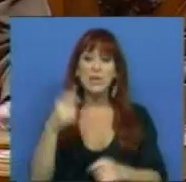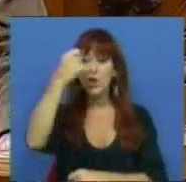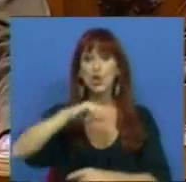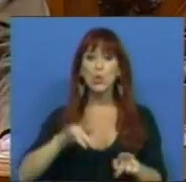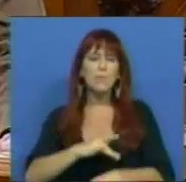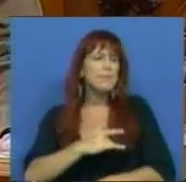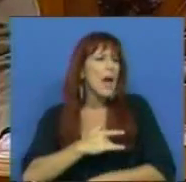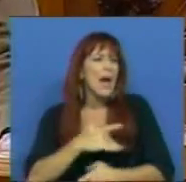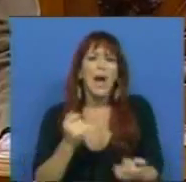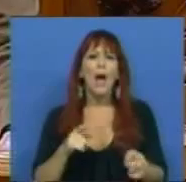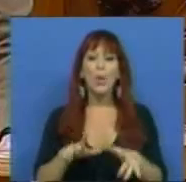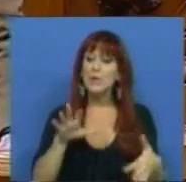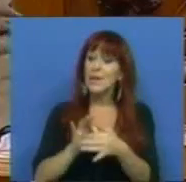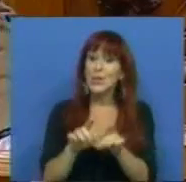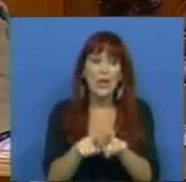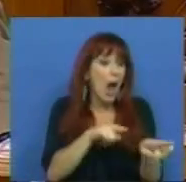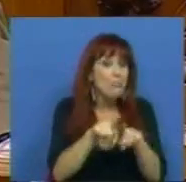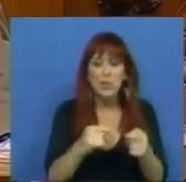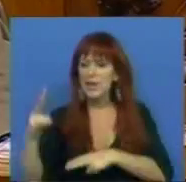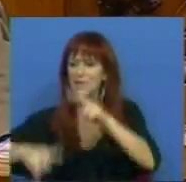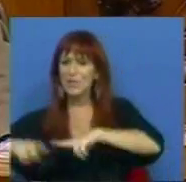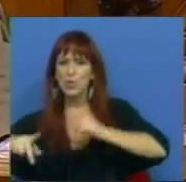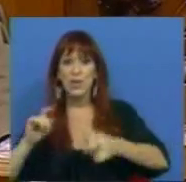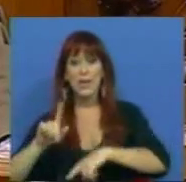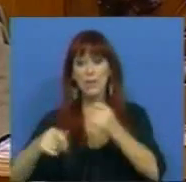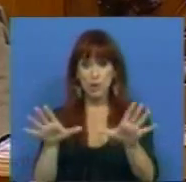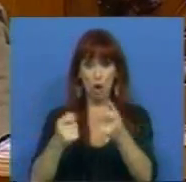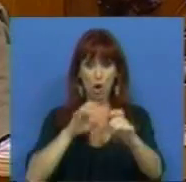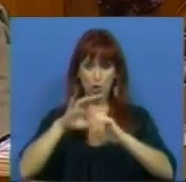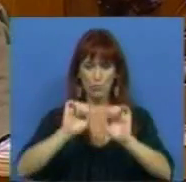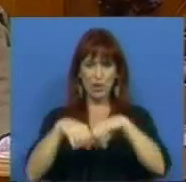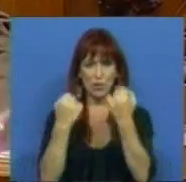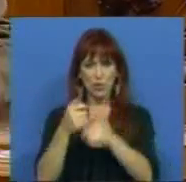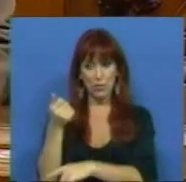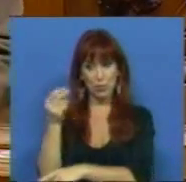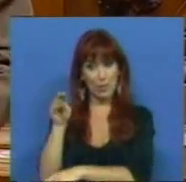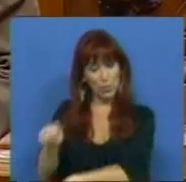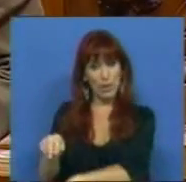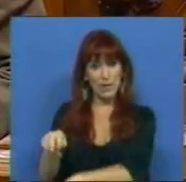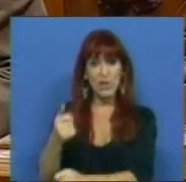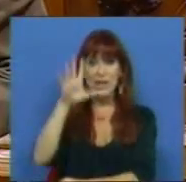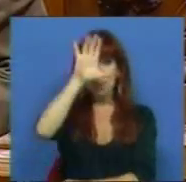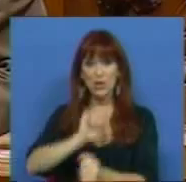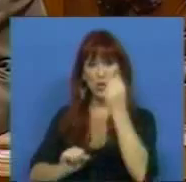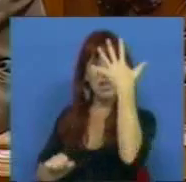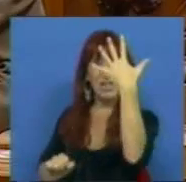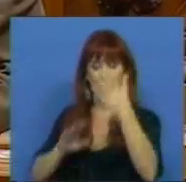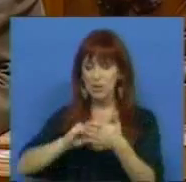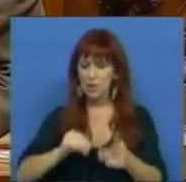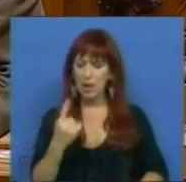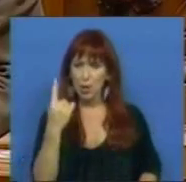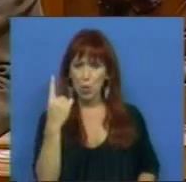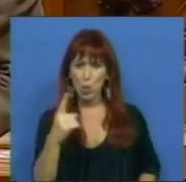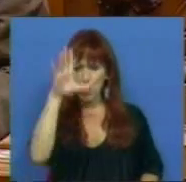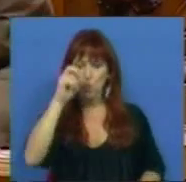de apaixonado conúbio entre a política e a finança e pelos órgãos sociais do banco passaram 5 ministros e um secretário de